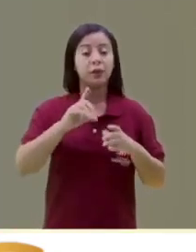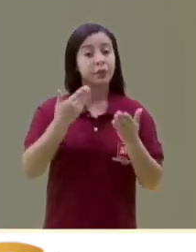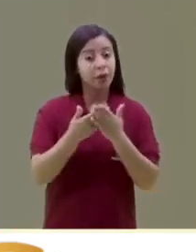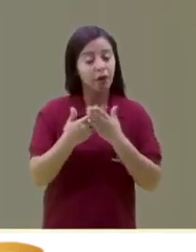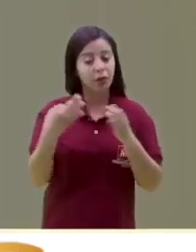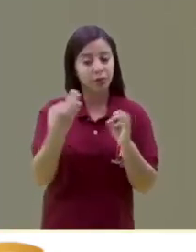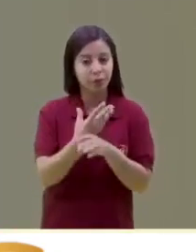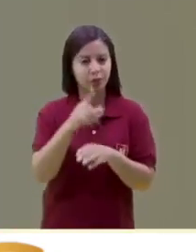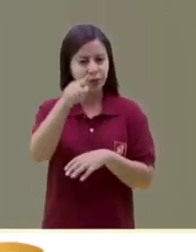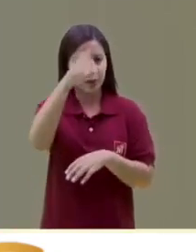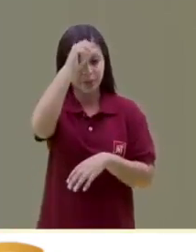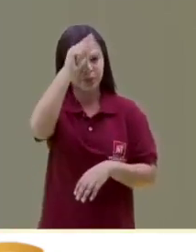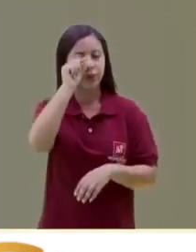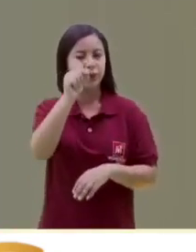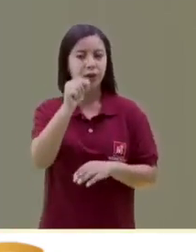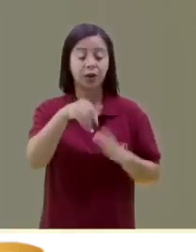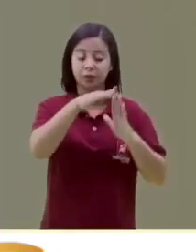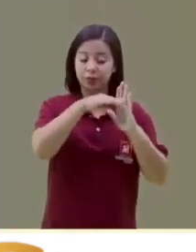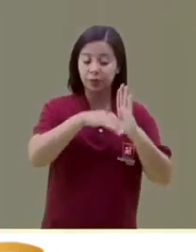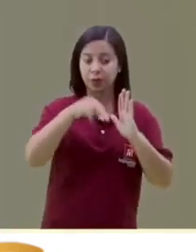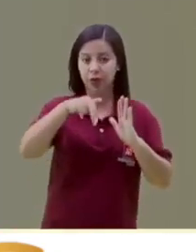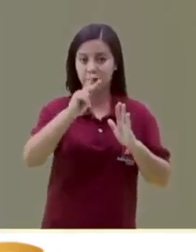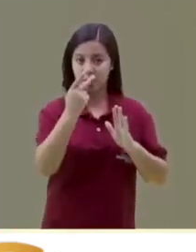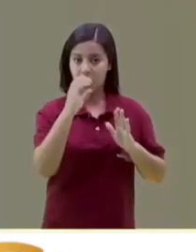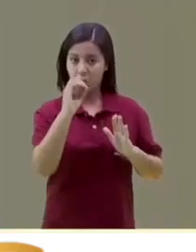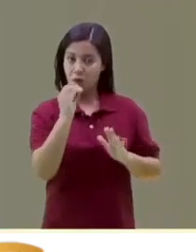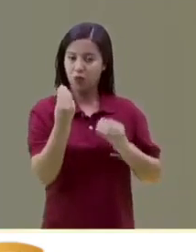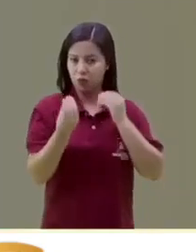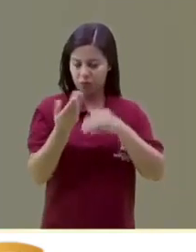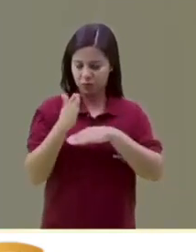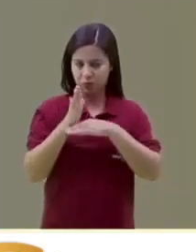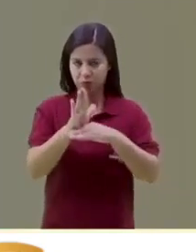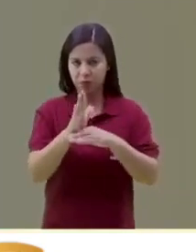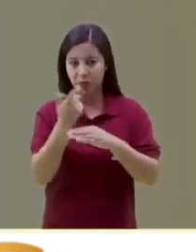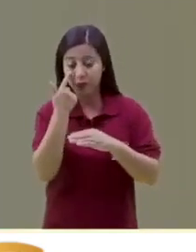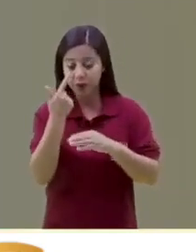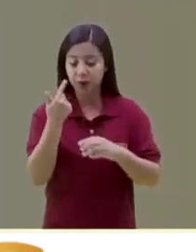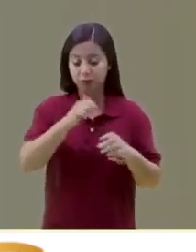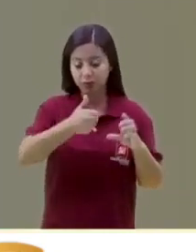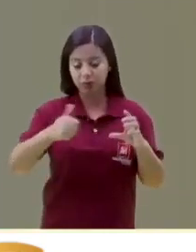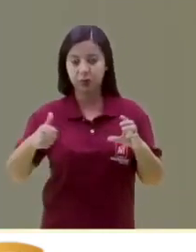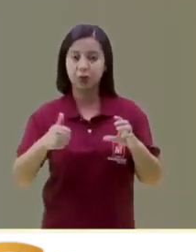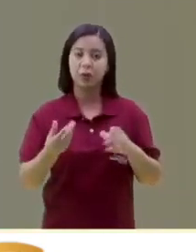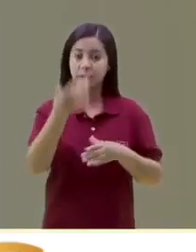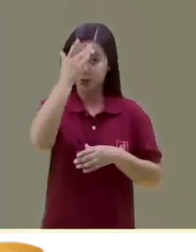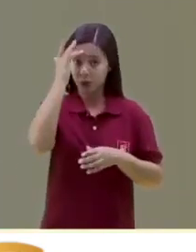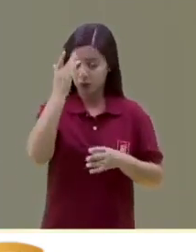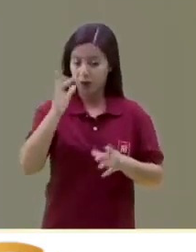deverá ser capaz de conhecer a contribuição da NHO 06 para o controle da exposição ao